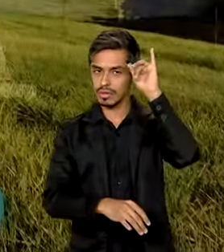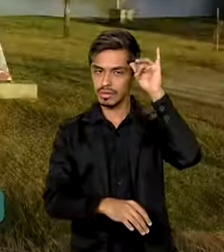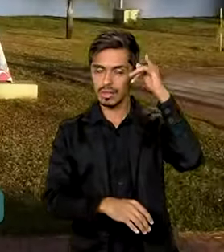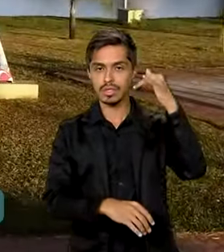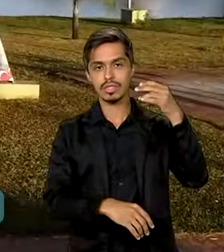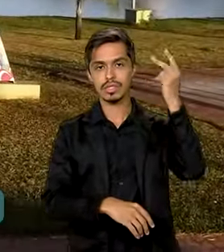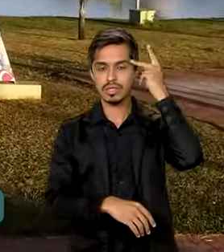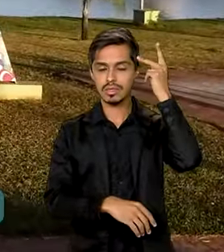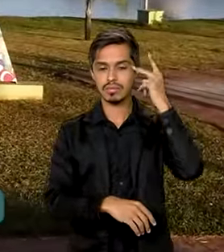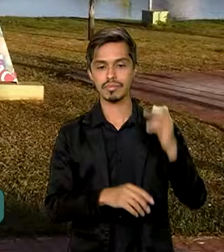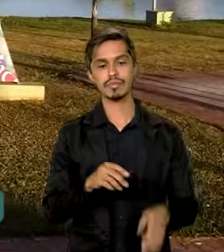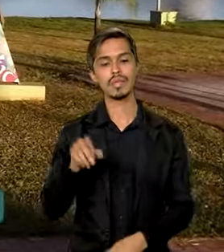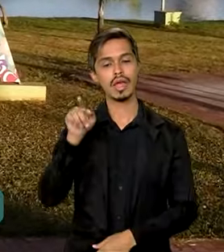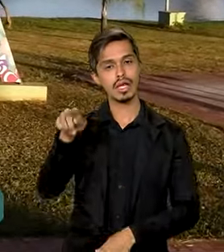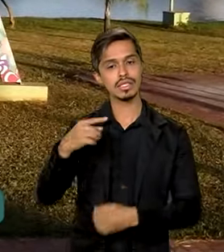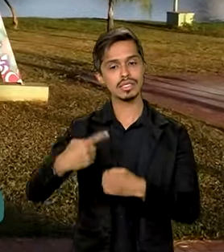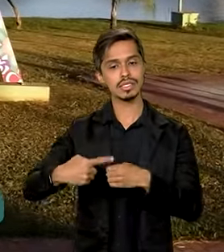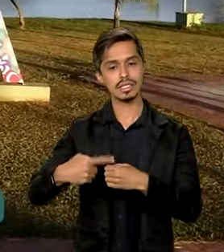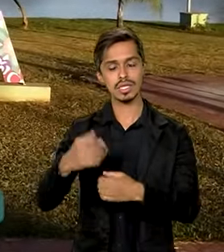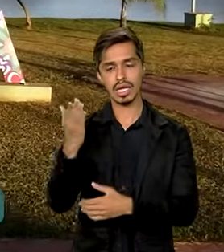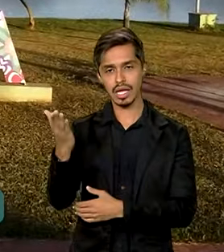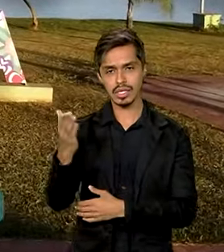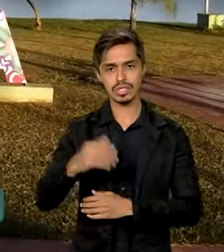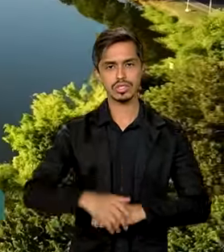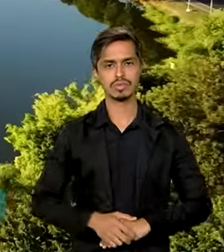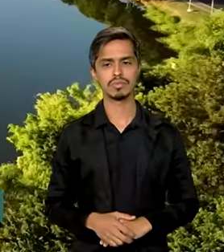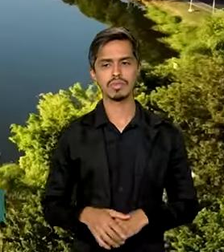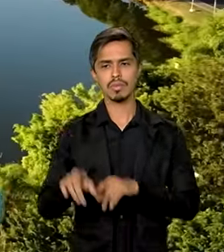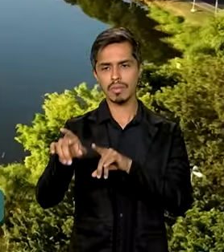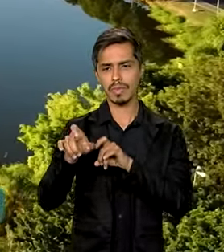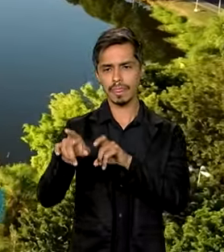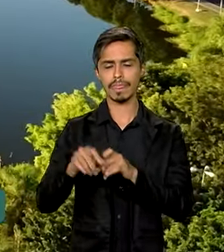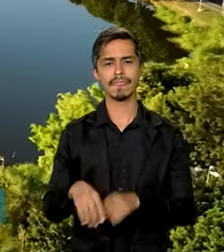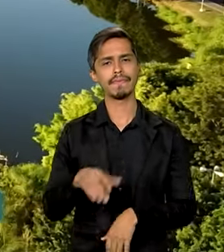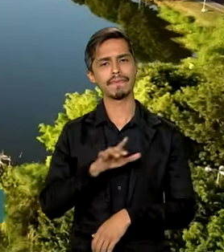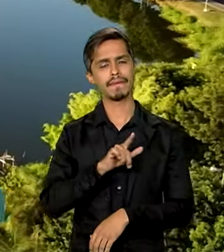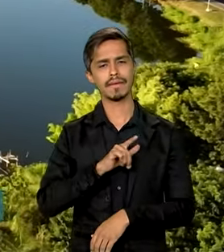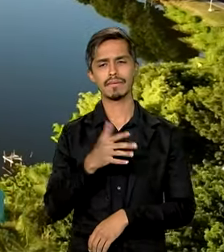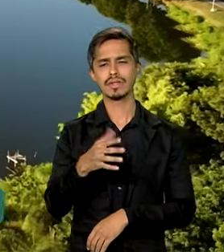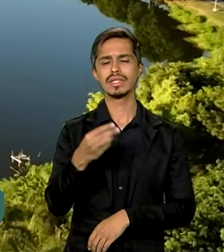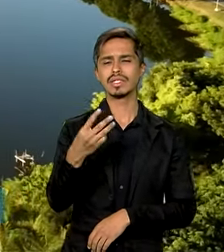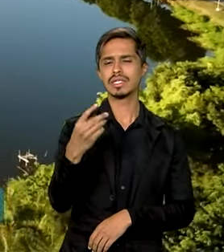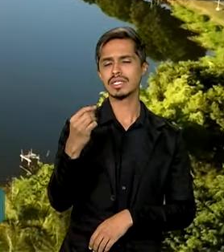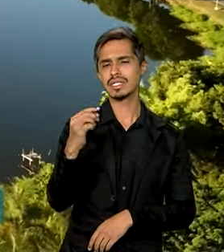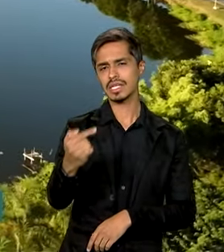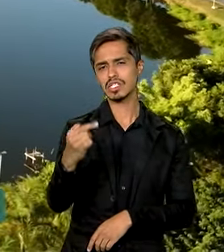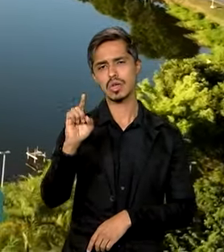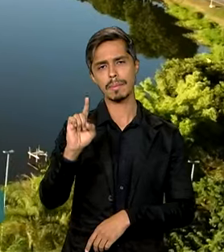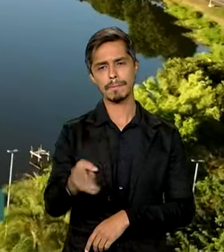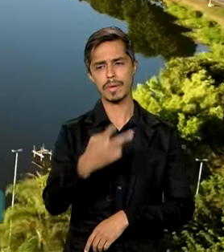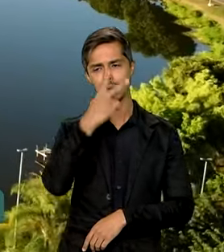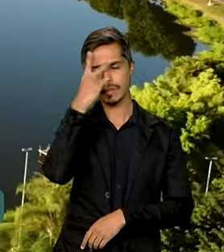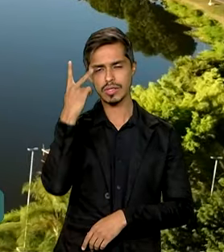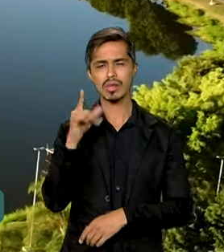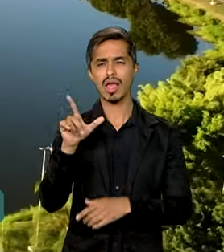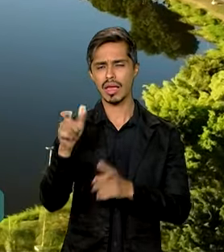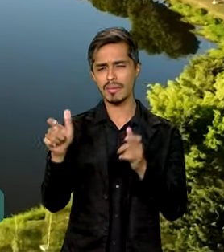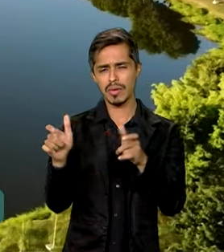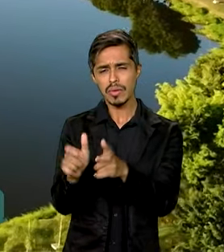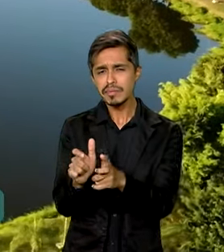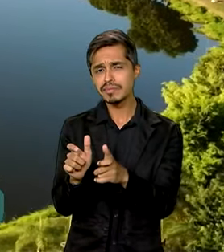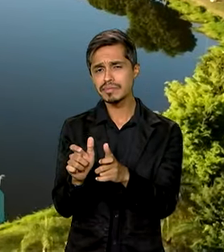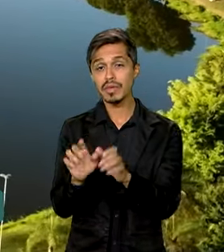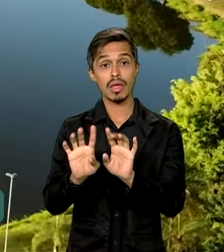cana-de-açúcar. A pacata cidade do interior do estado, com pouco mais de 37 mil habitantes, é pequena em